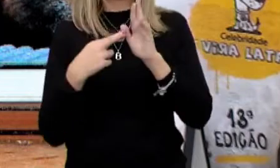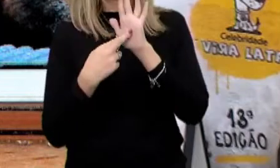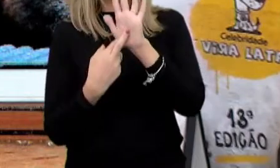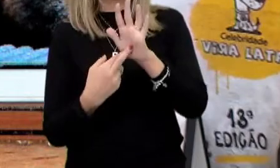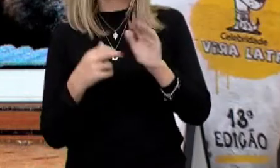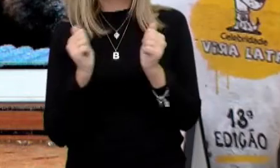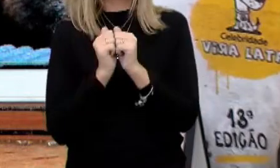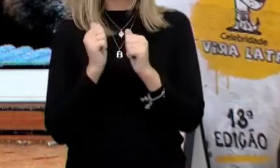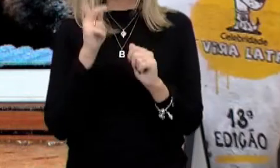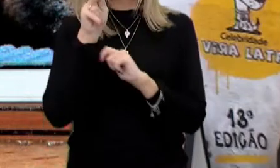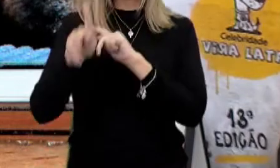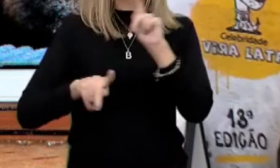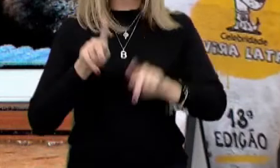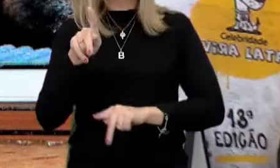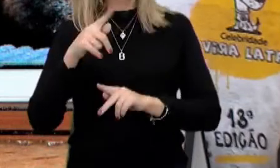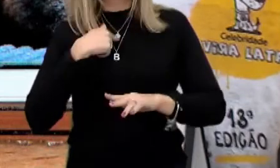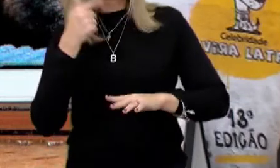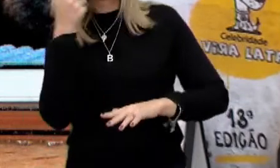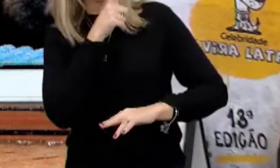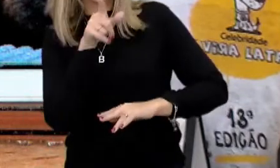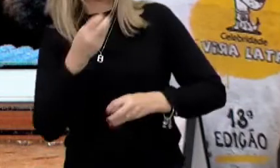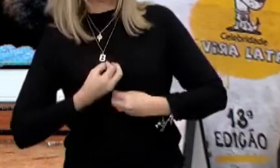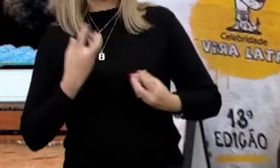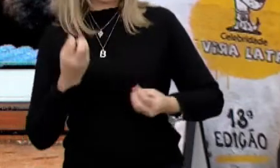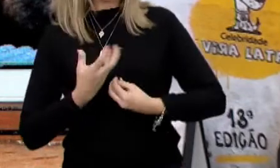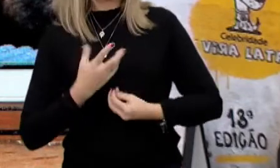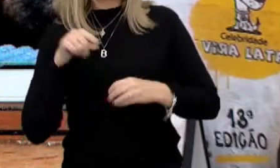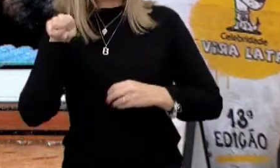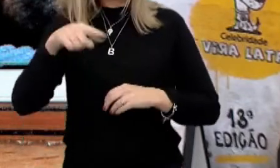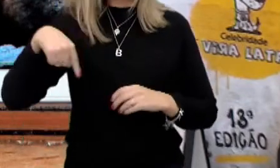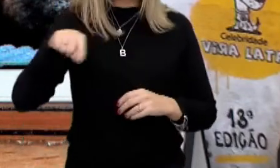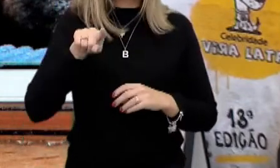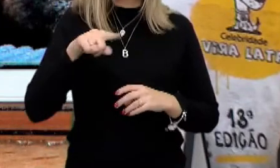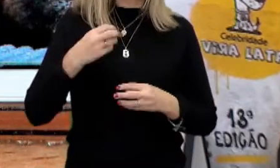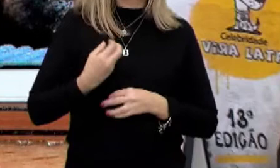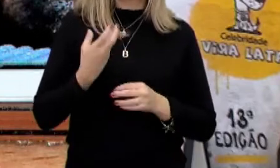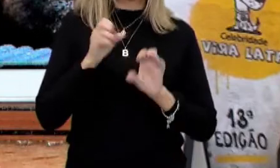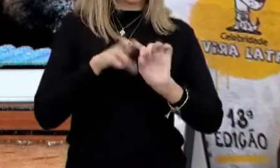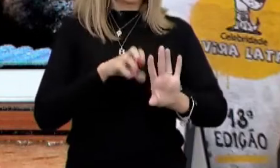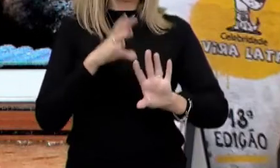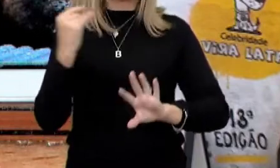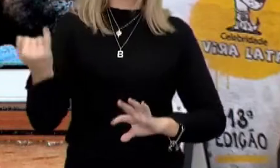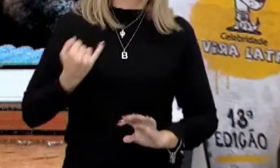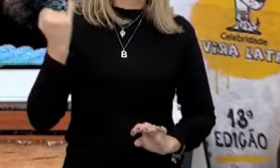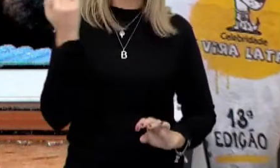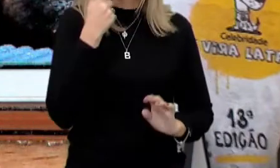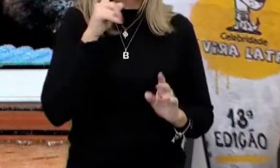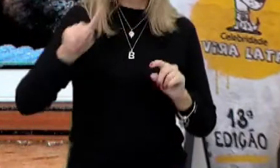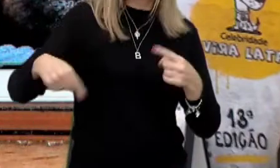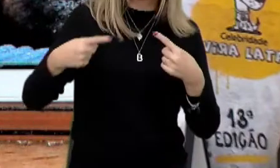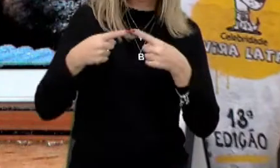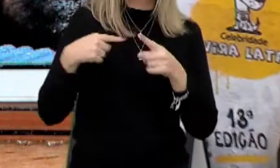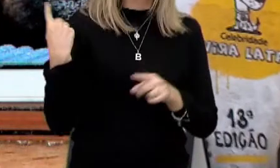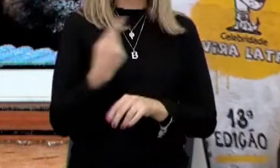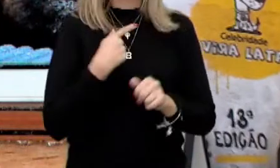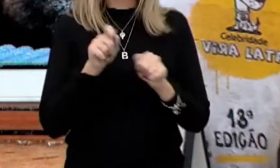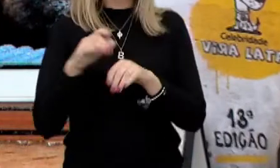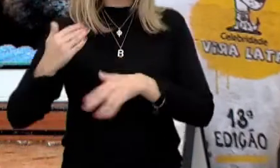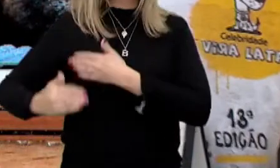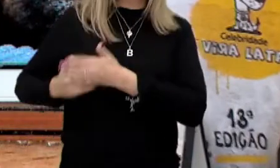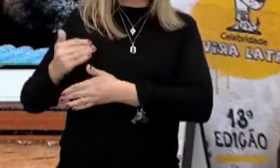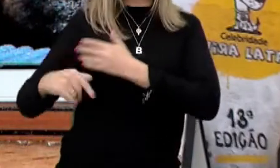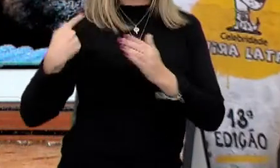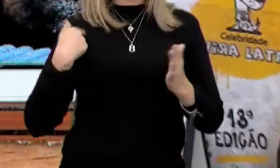com o público vai consumir aquela informação, porque essa parte que você traz educacional é muito importante, que está ligada, gente, ao que a gente vem desenvolvendo aqui no